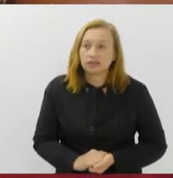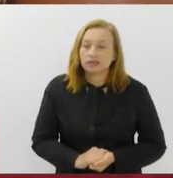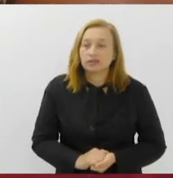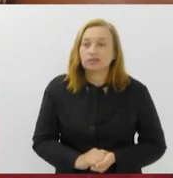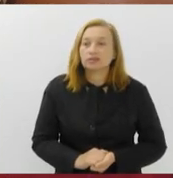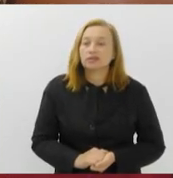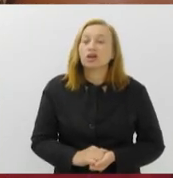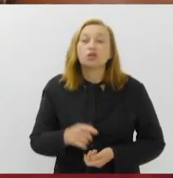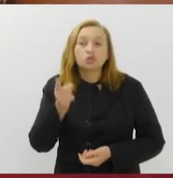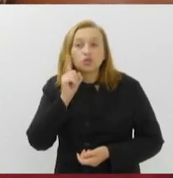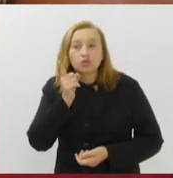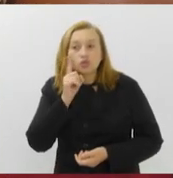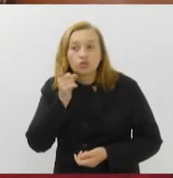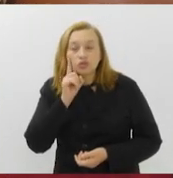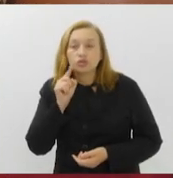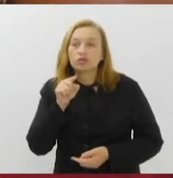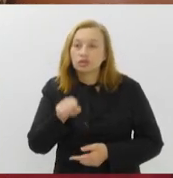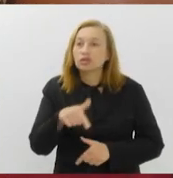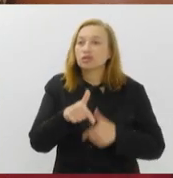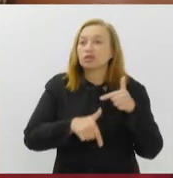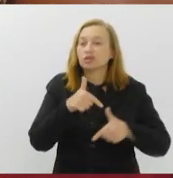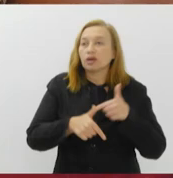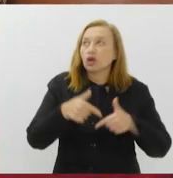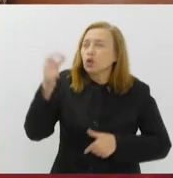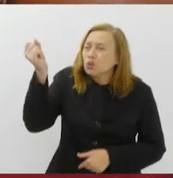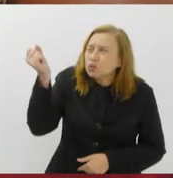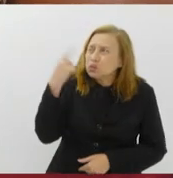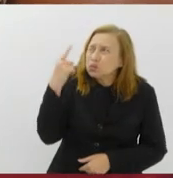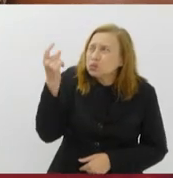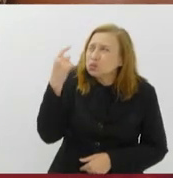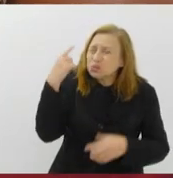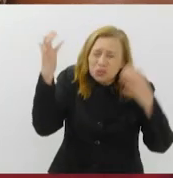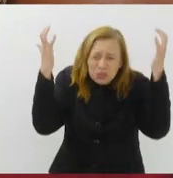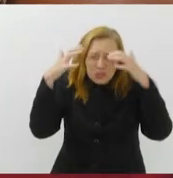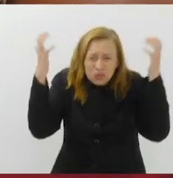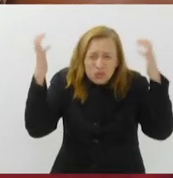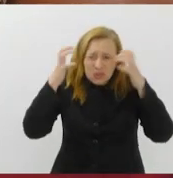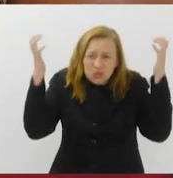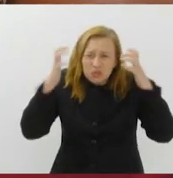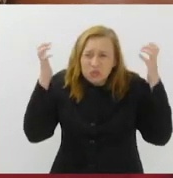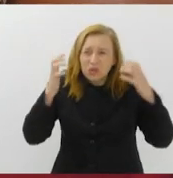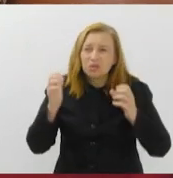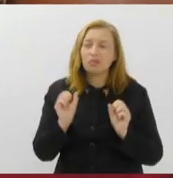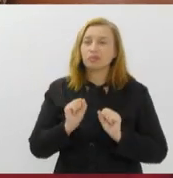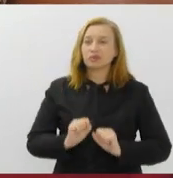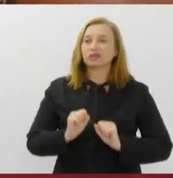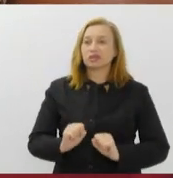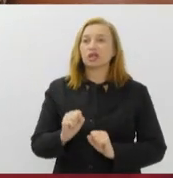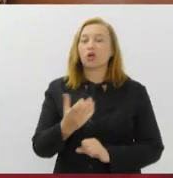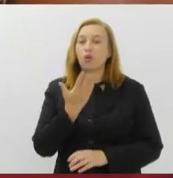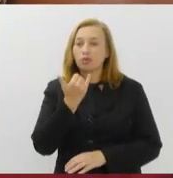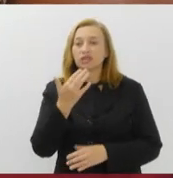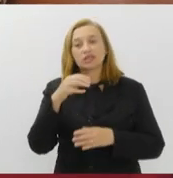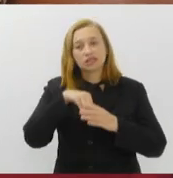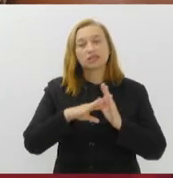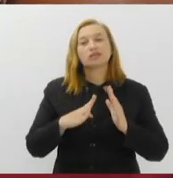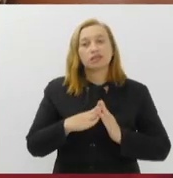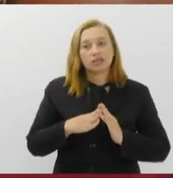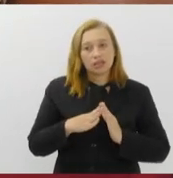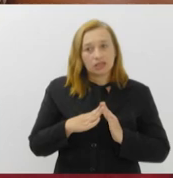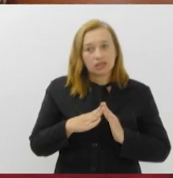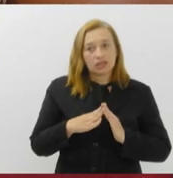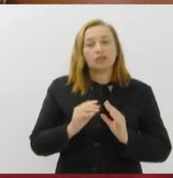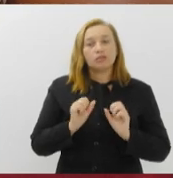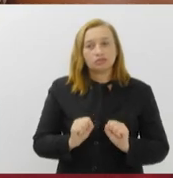ali todo dia, trabalhando, no sol, na chuva, para poder trazer o alimento para dentro da sua casa, para